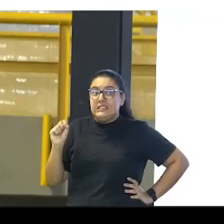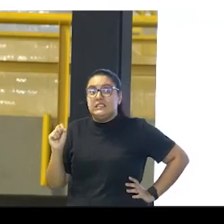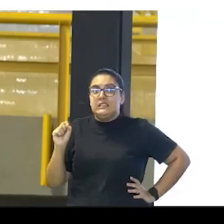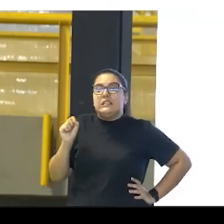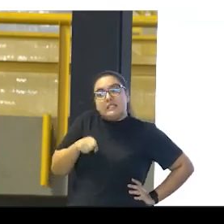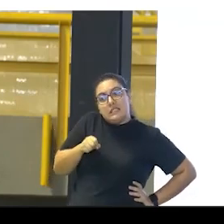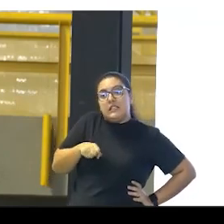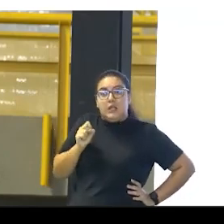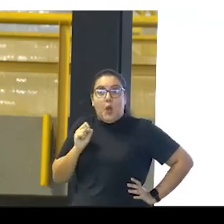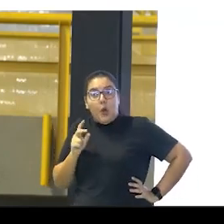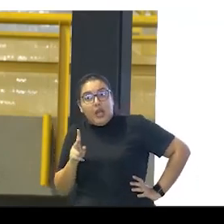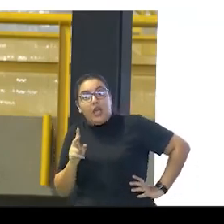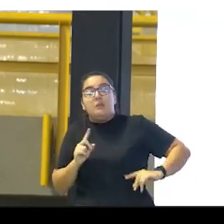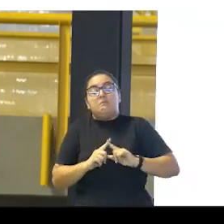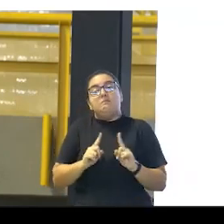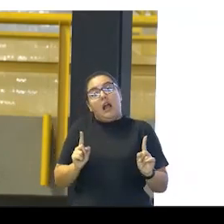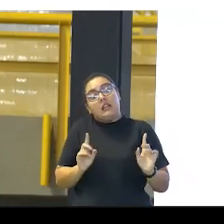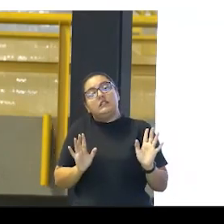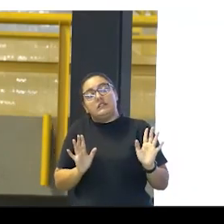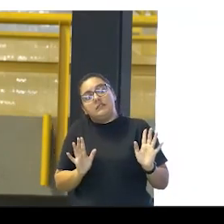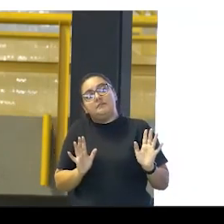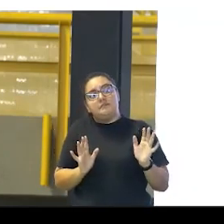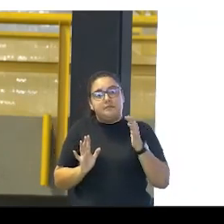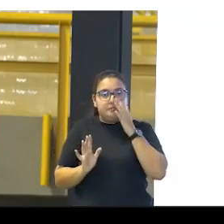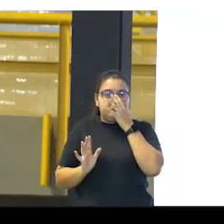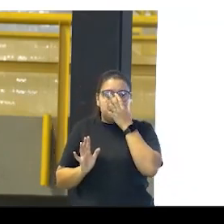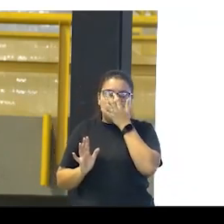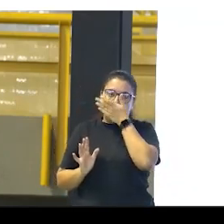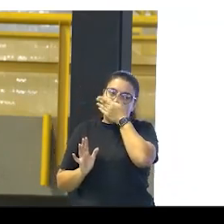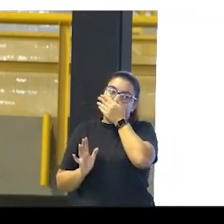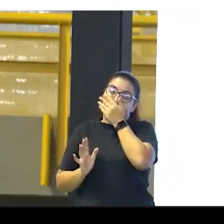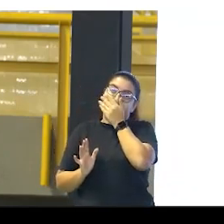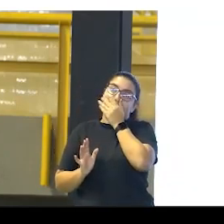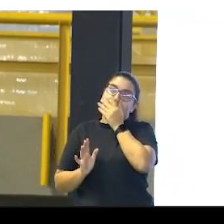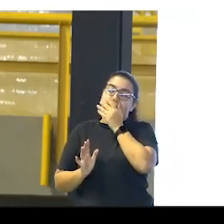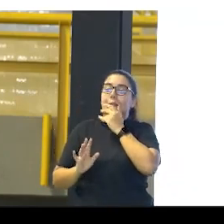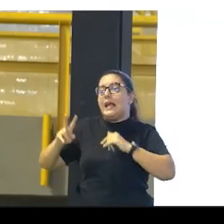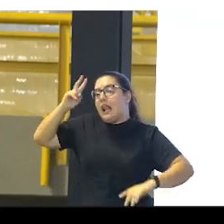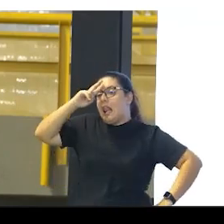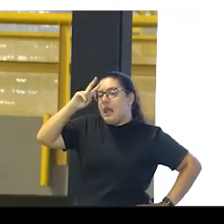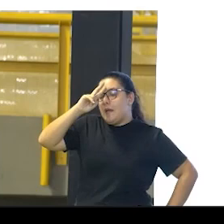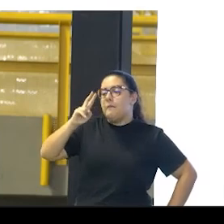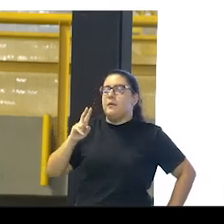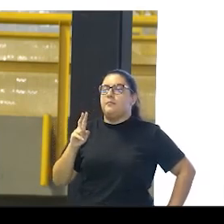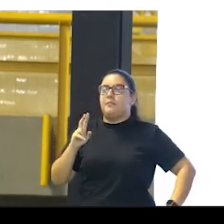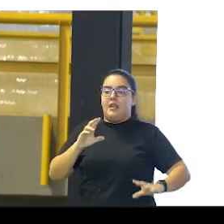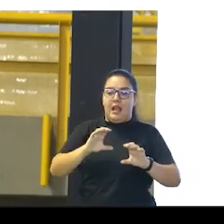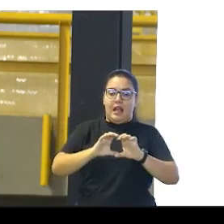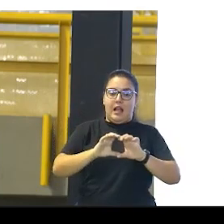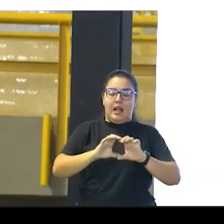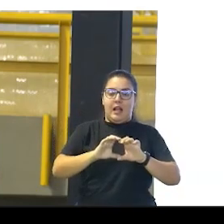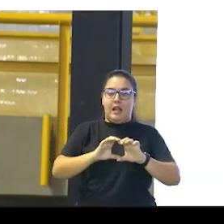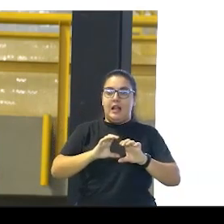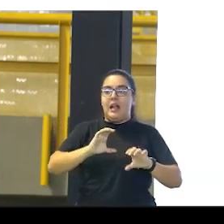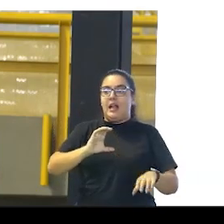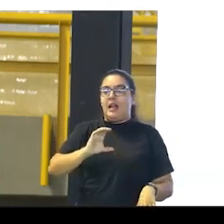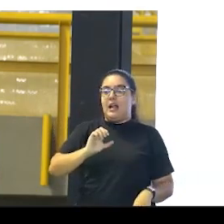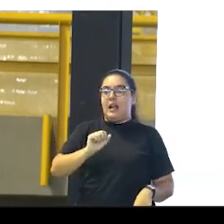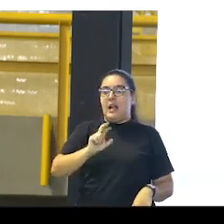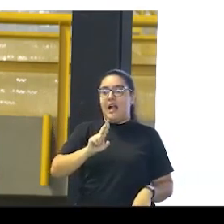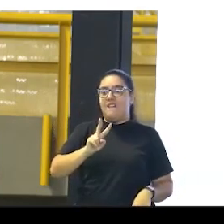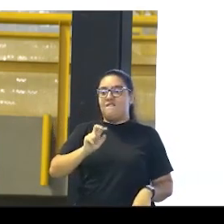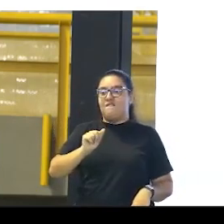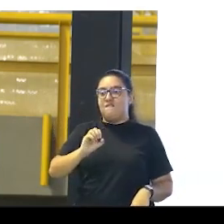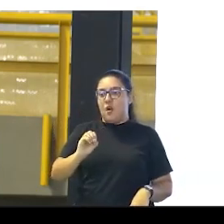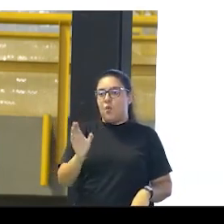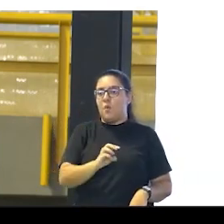É uma boa notícia. Tá? Mas, lembra que o carvão mineral está entre os